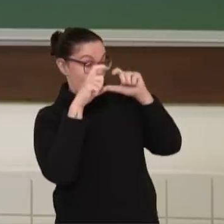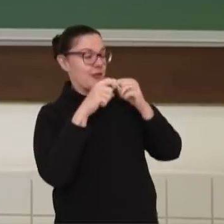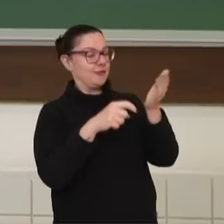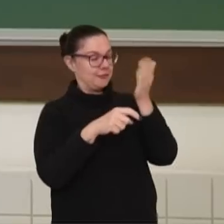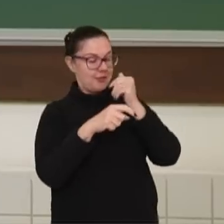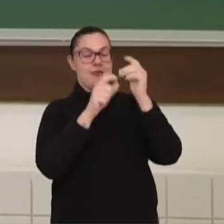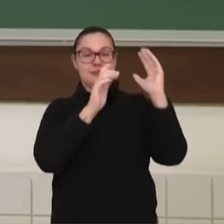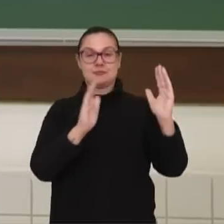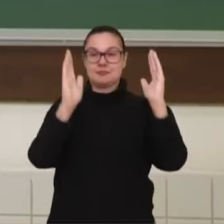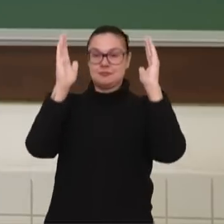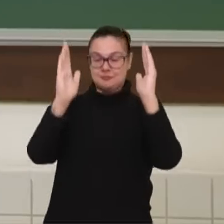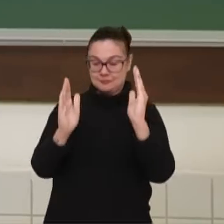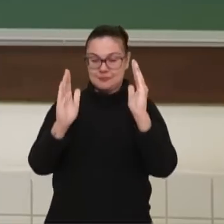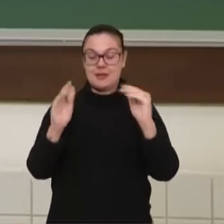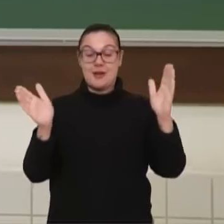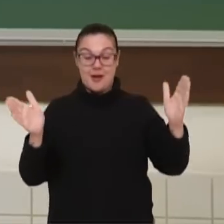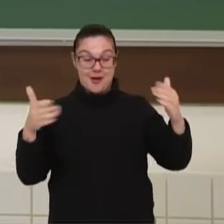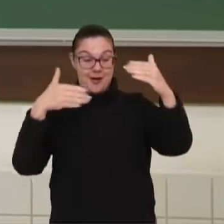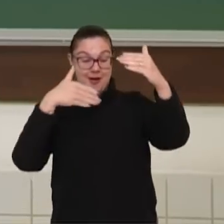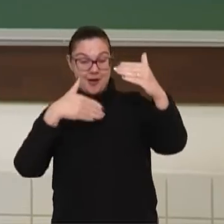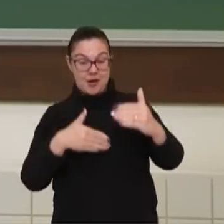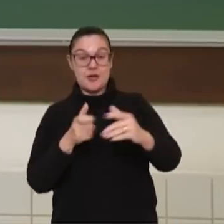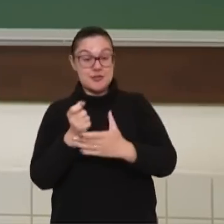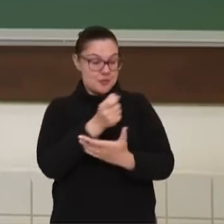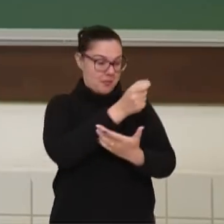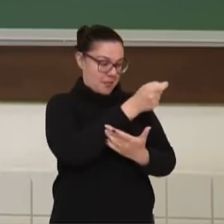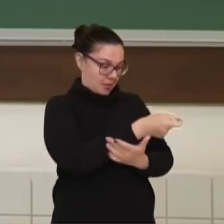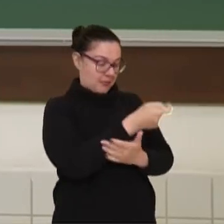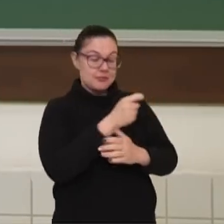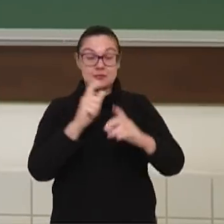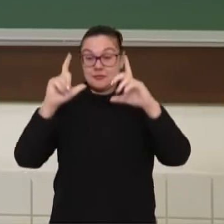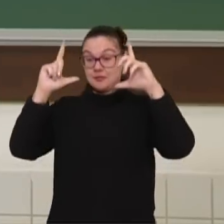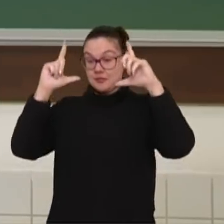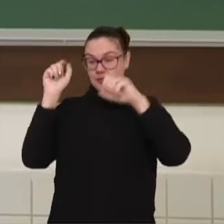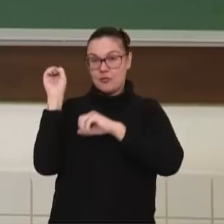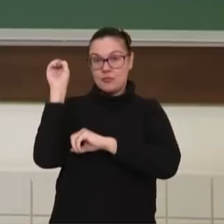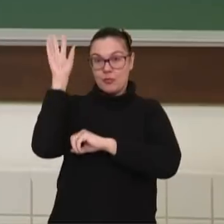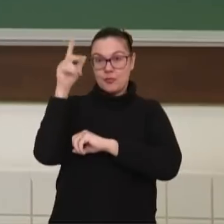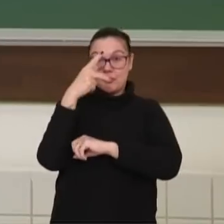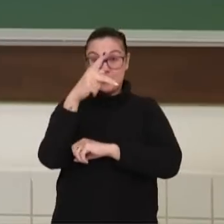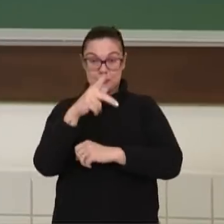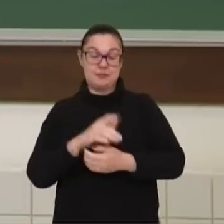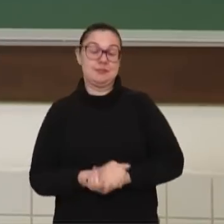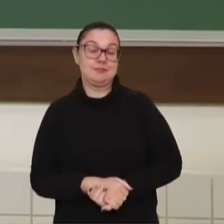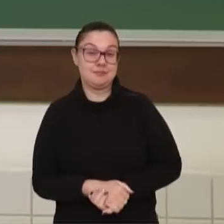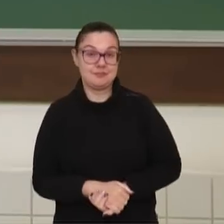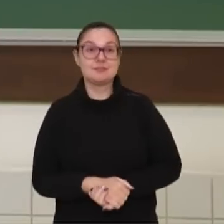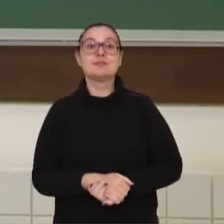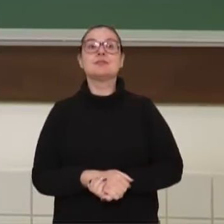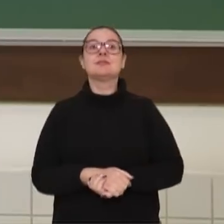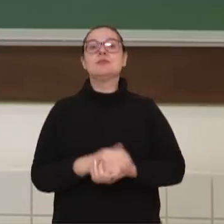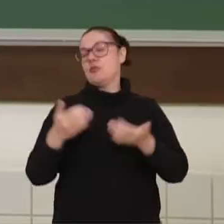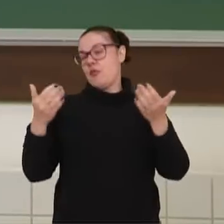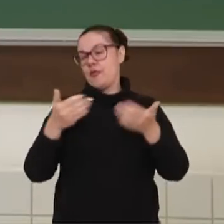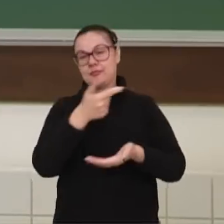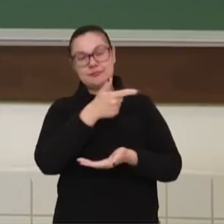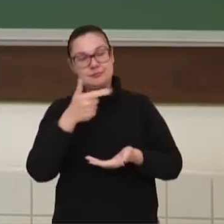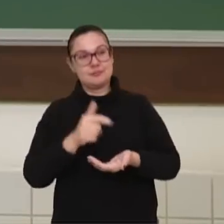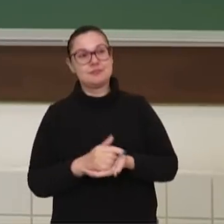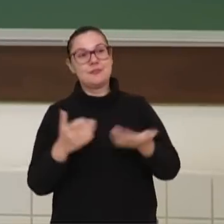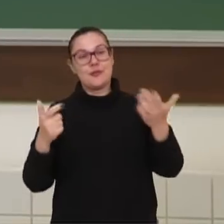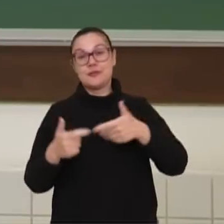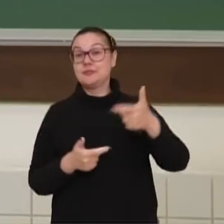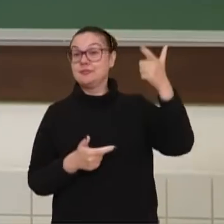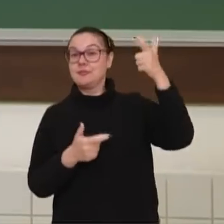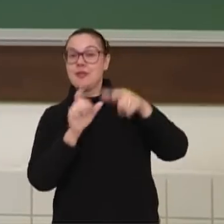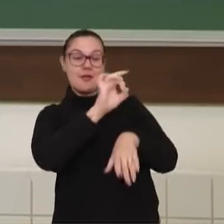esse momento. Então, tinha um fotógrafo, e aí você pagava para ele e tirava a tua foto lá. Tá bom? Hoje em dia é bem diferente, né?